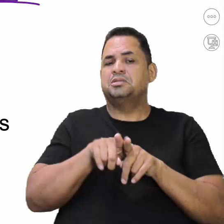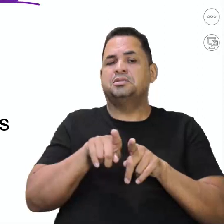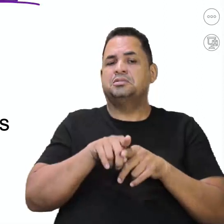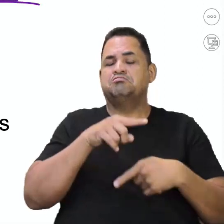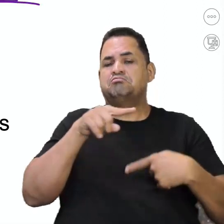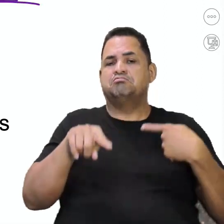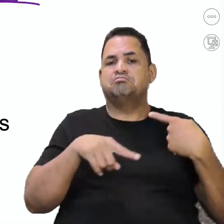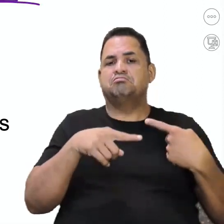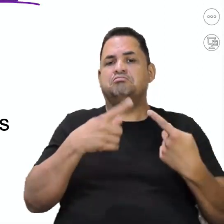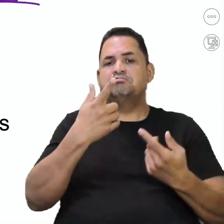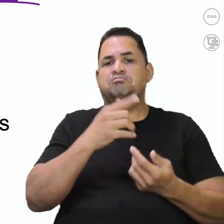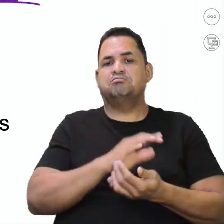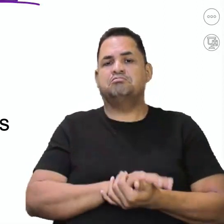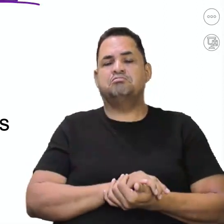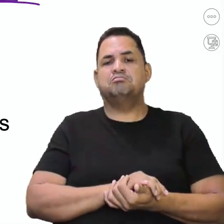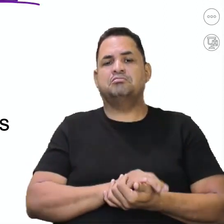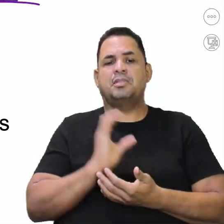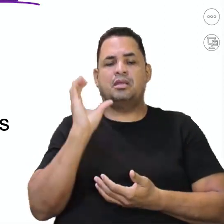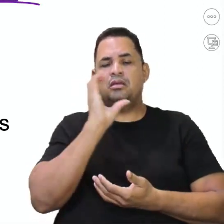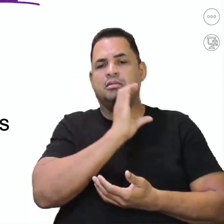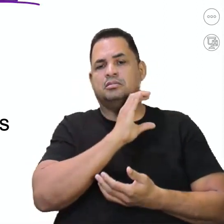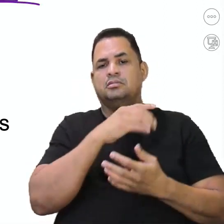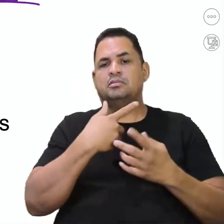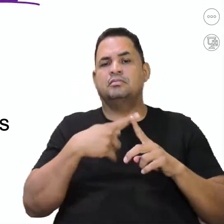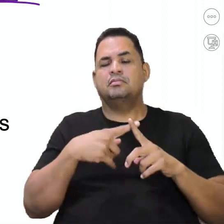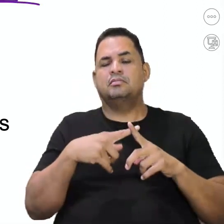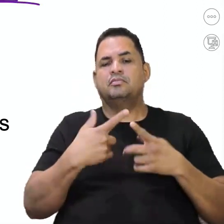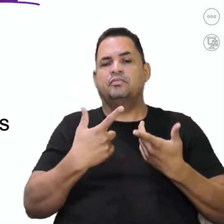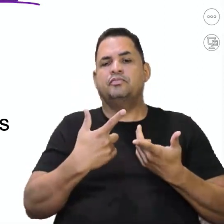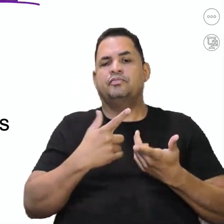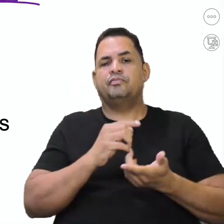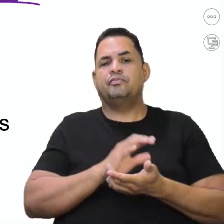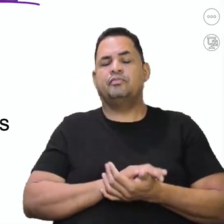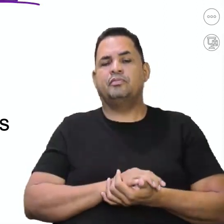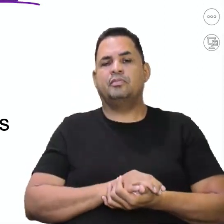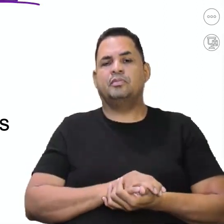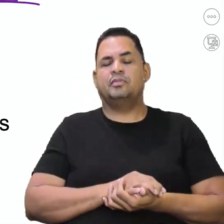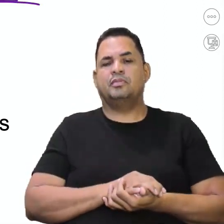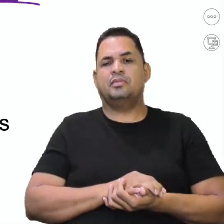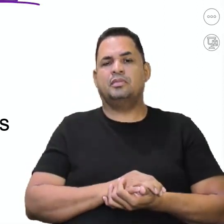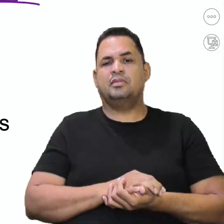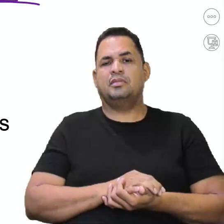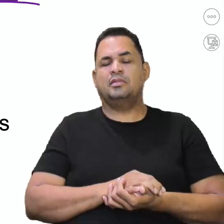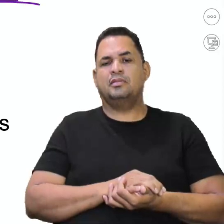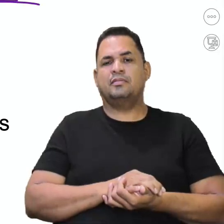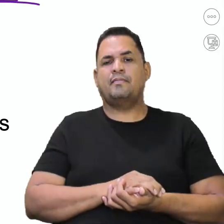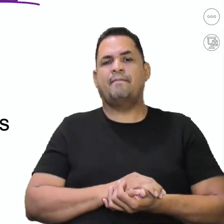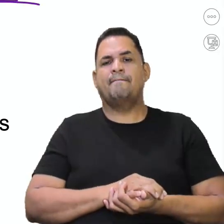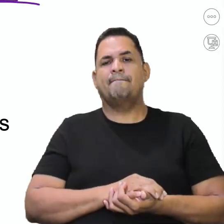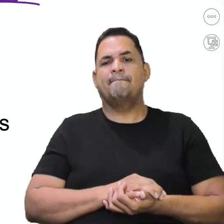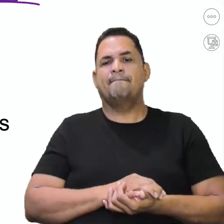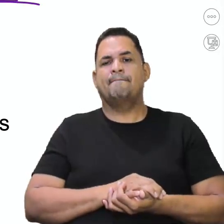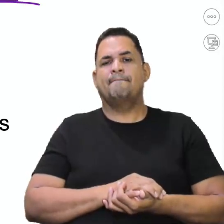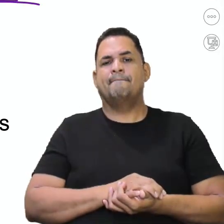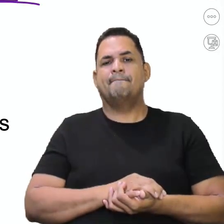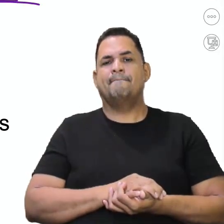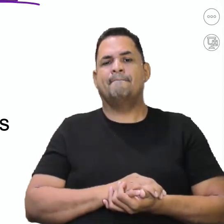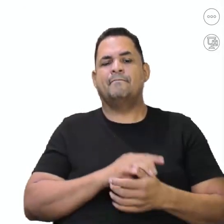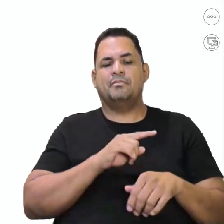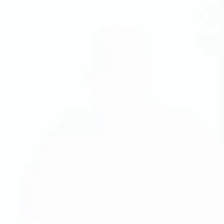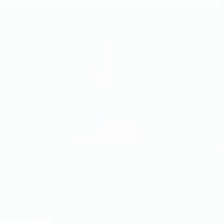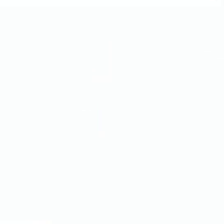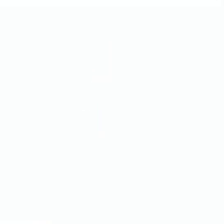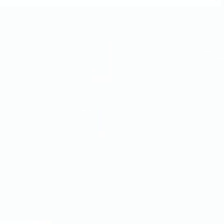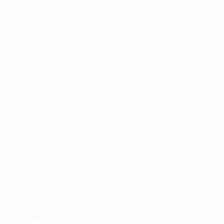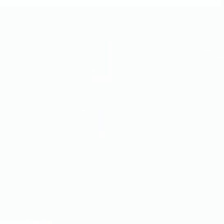esse objetivo, mas o flyer ele é de uma forma mais rápida, porque ele tem uma lifespan short, né? Uma short lifespan, actually, um tempo de